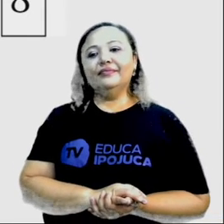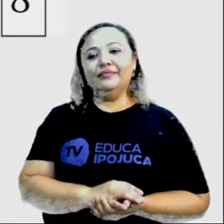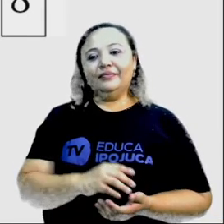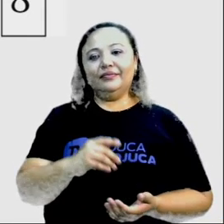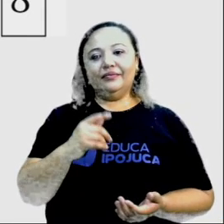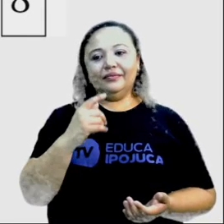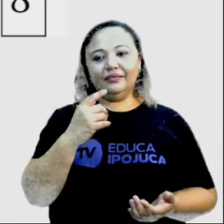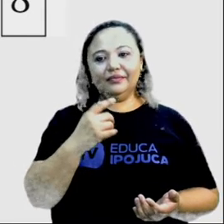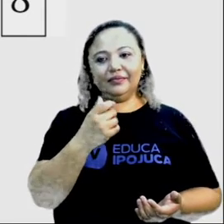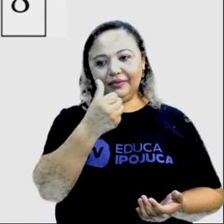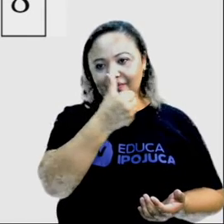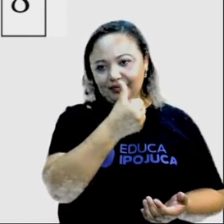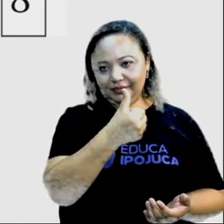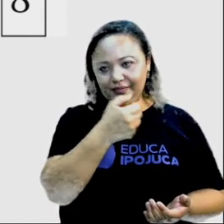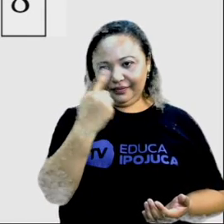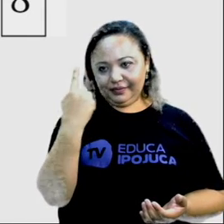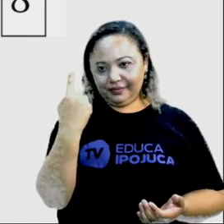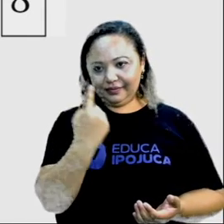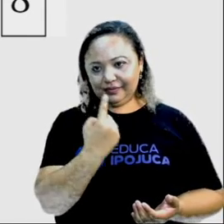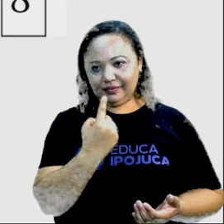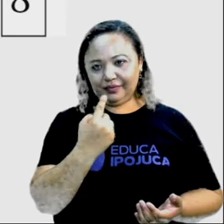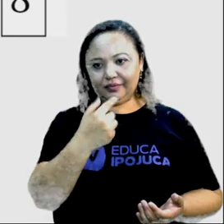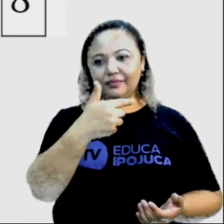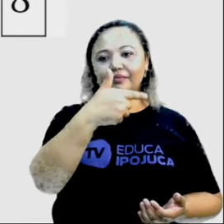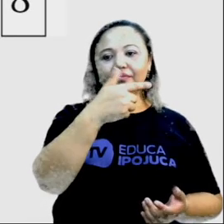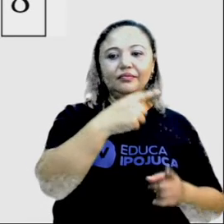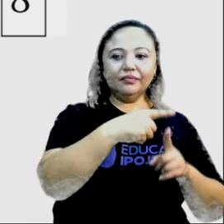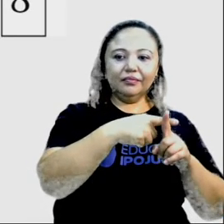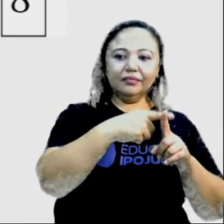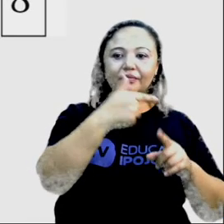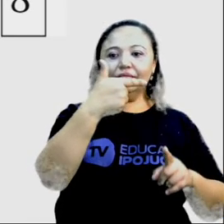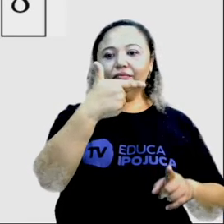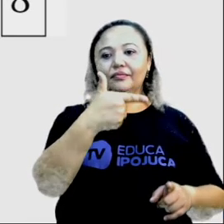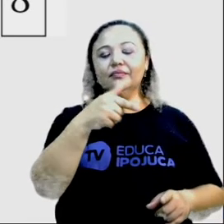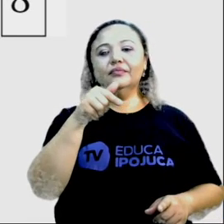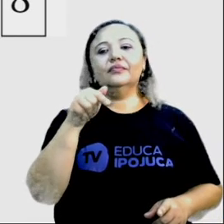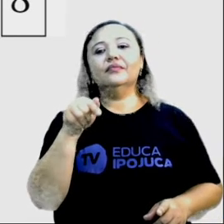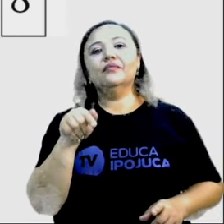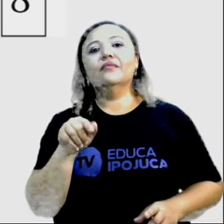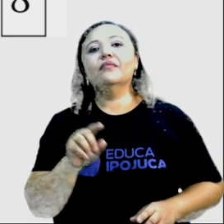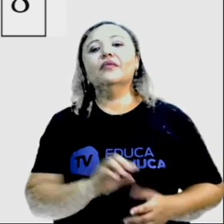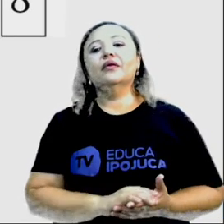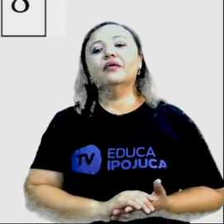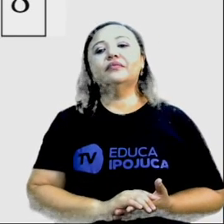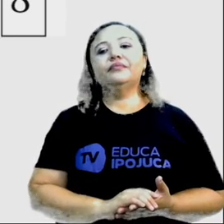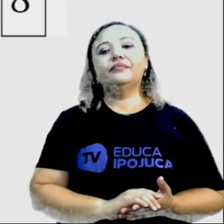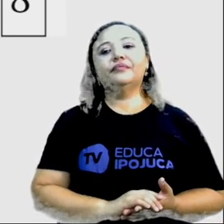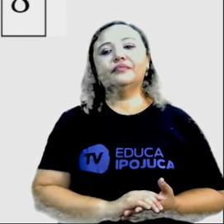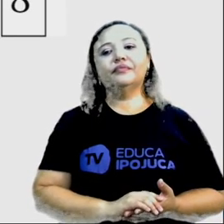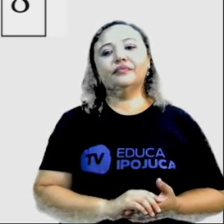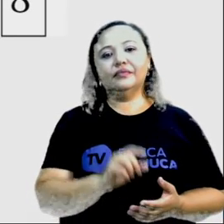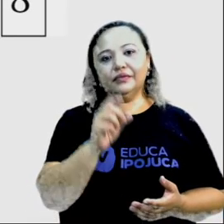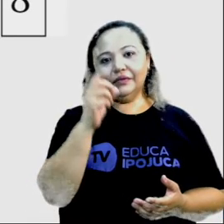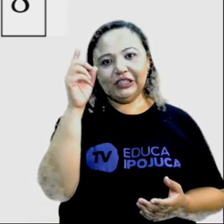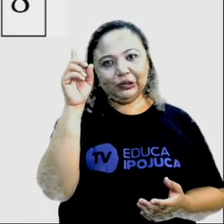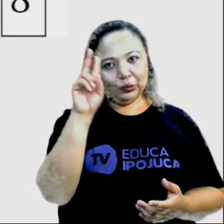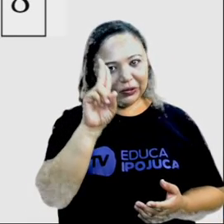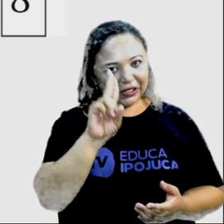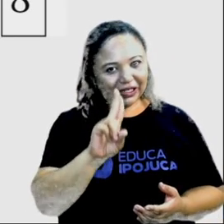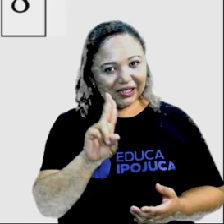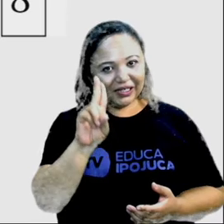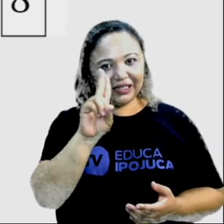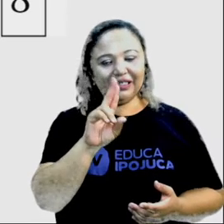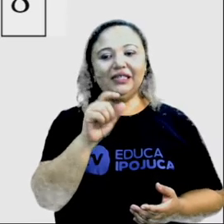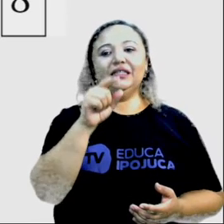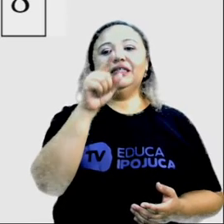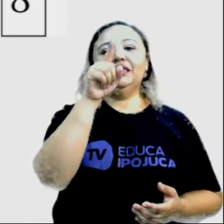aí 61 mais 27. Vamos pegar os números que estão na casa da unidade, o